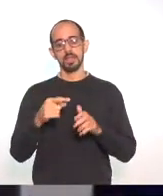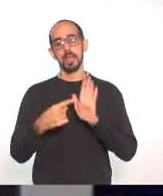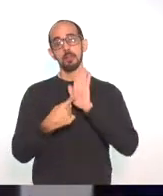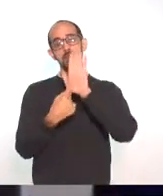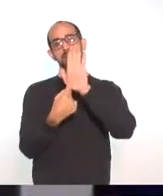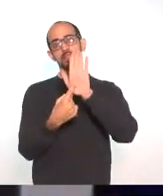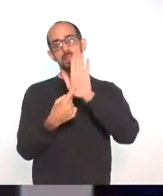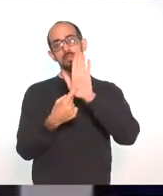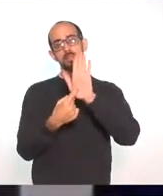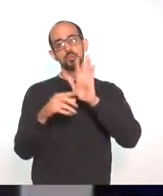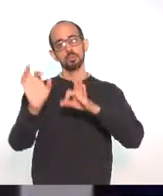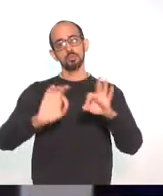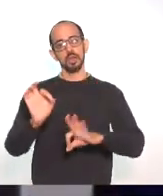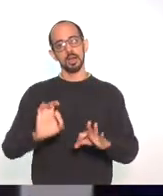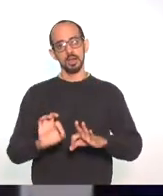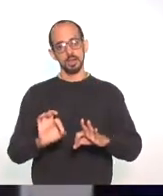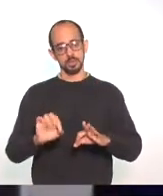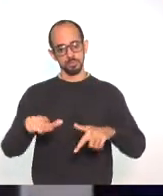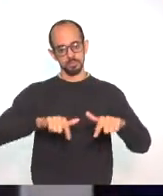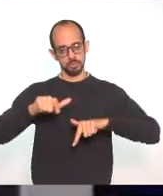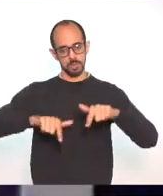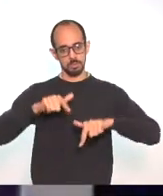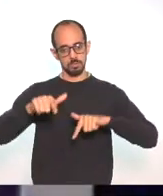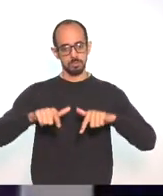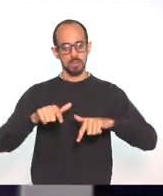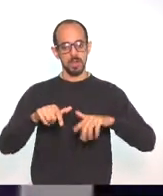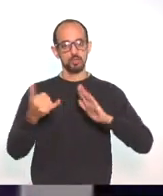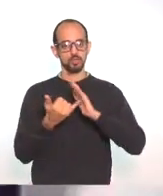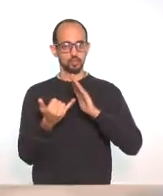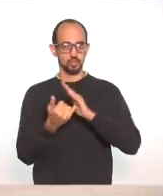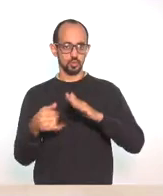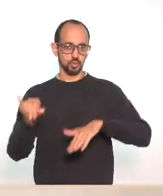por parte do Instituto que o metropol